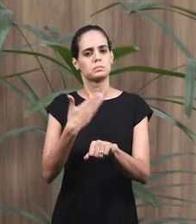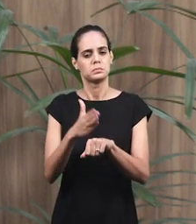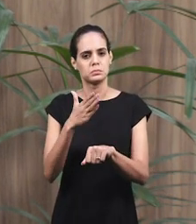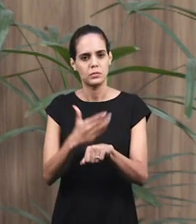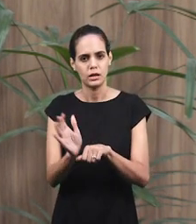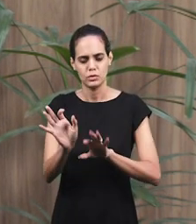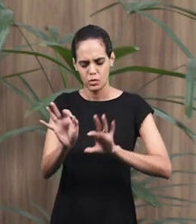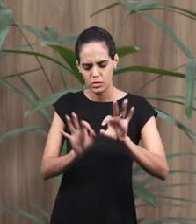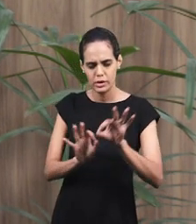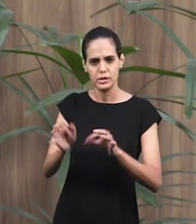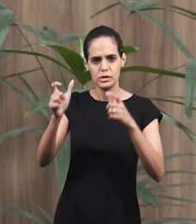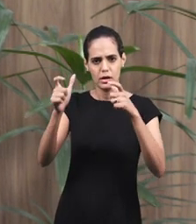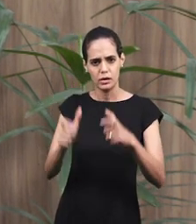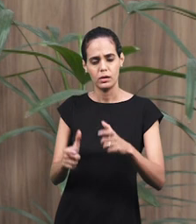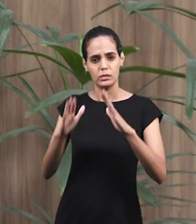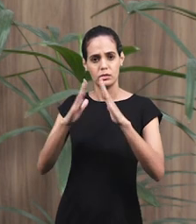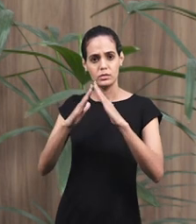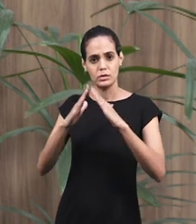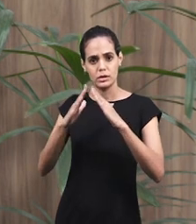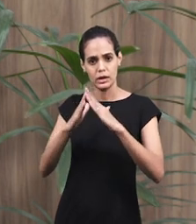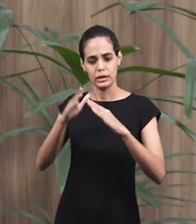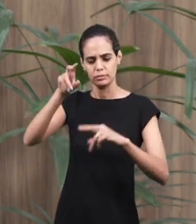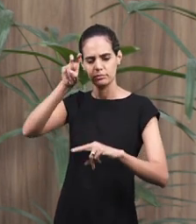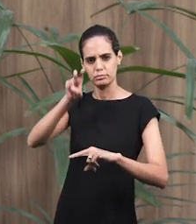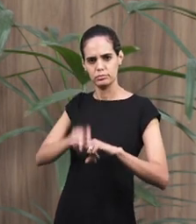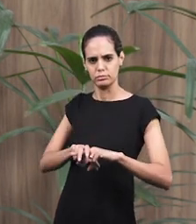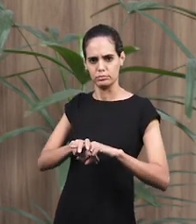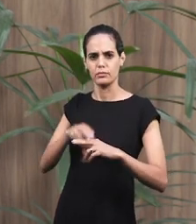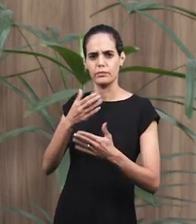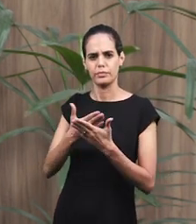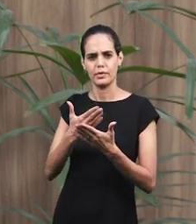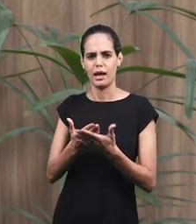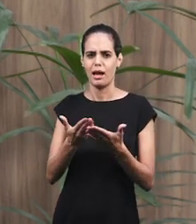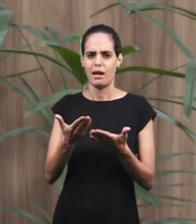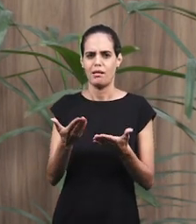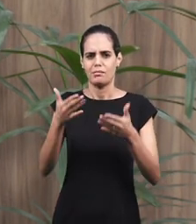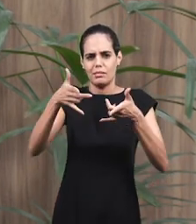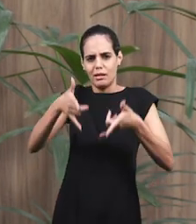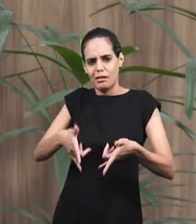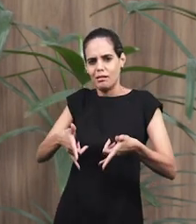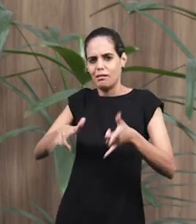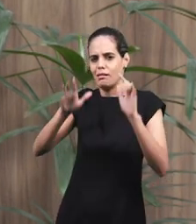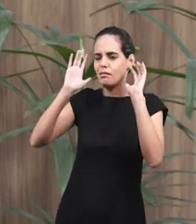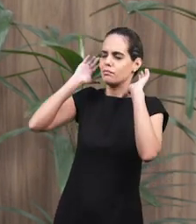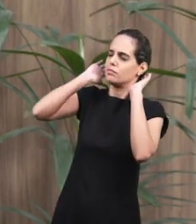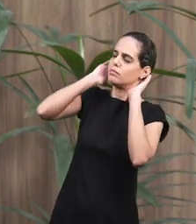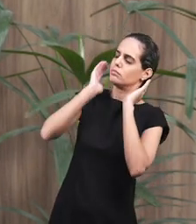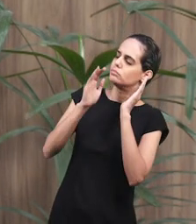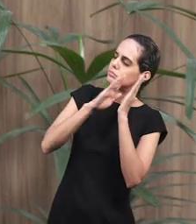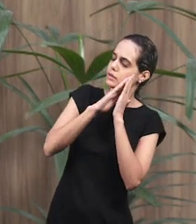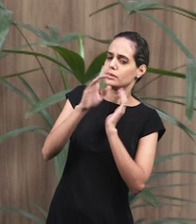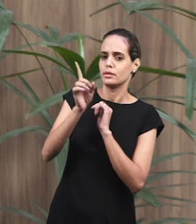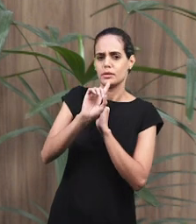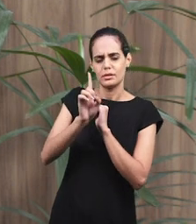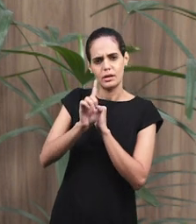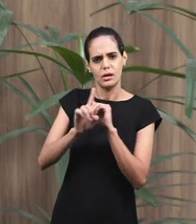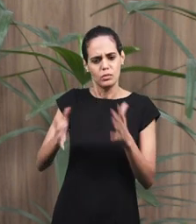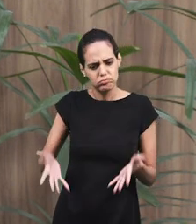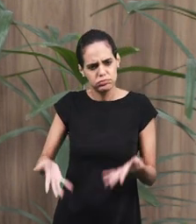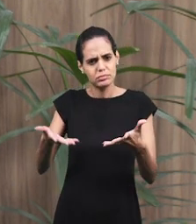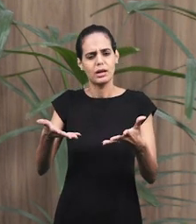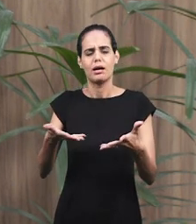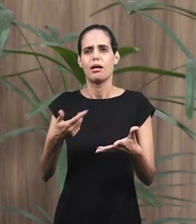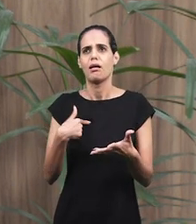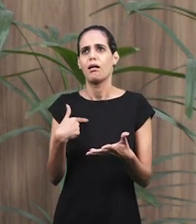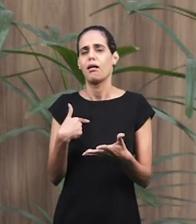prática. Vamos organizar um lugar na casa para estudar e não deixar que eles fiquem deitados na cama. Se estão desmotivados